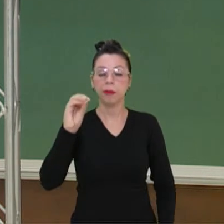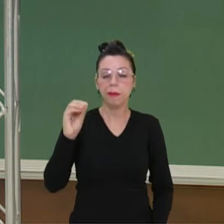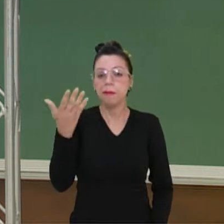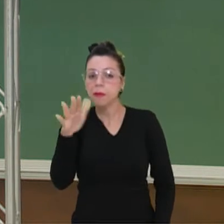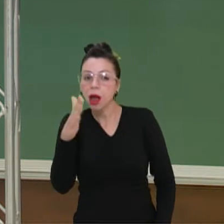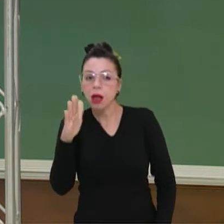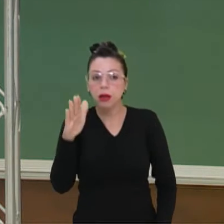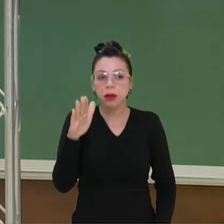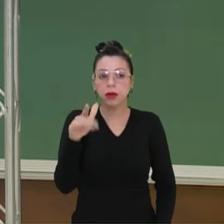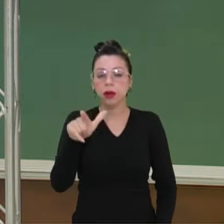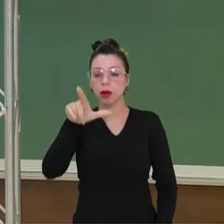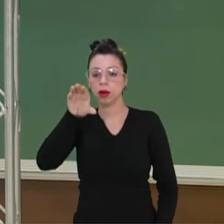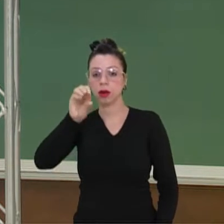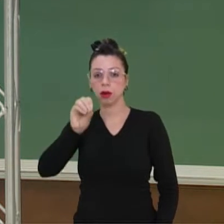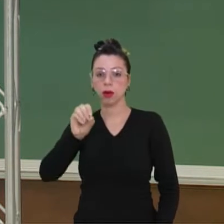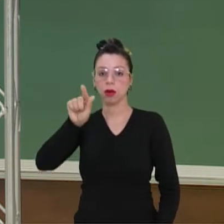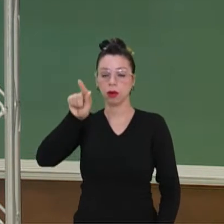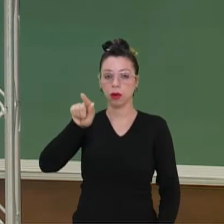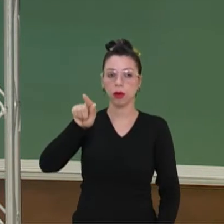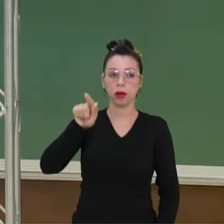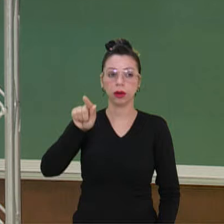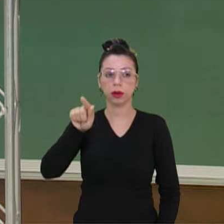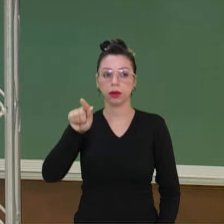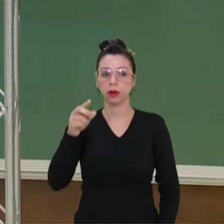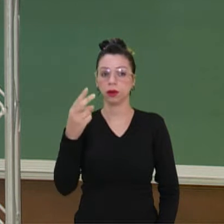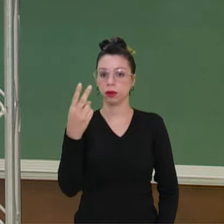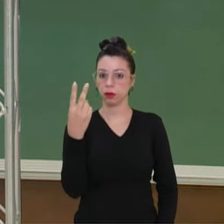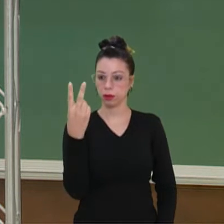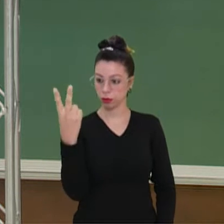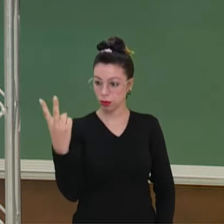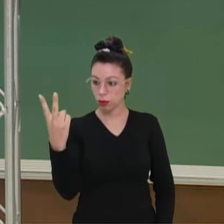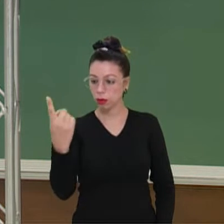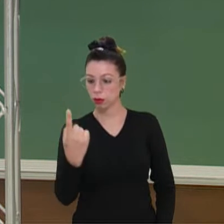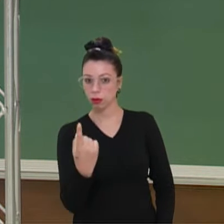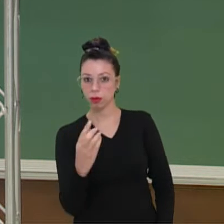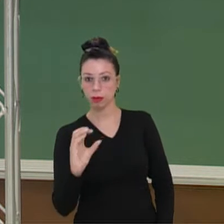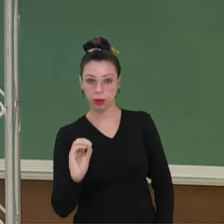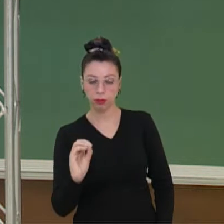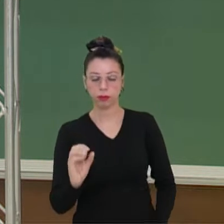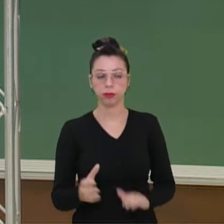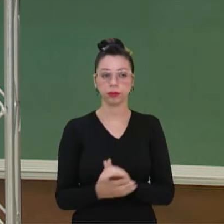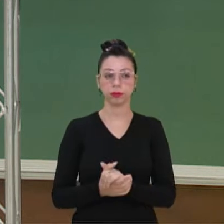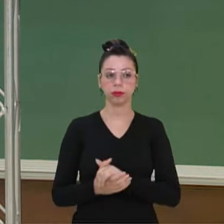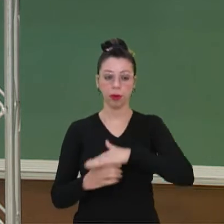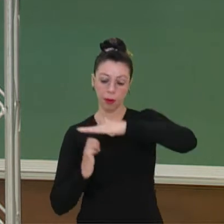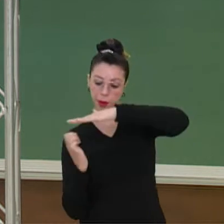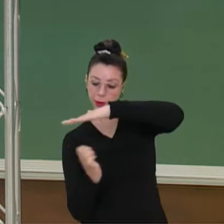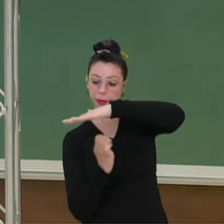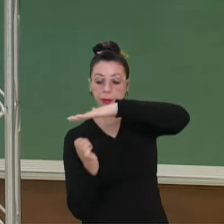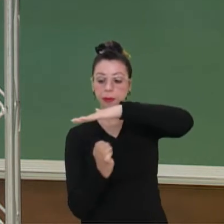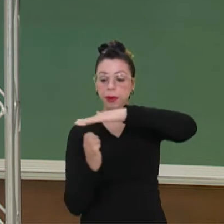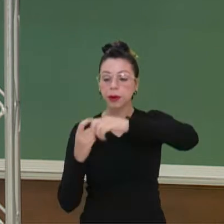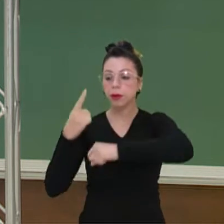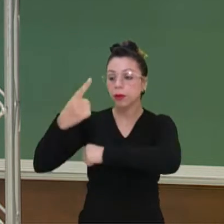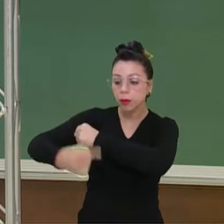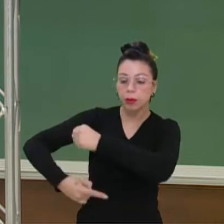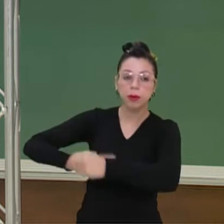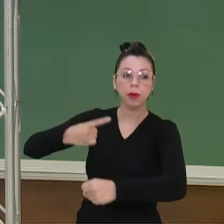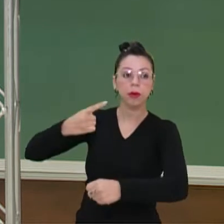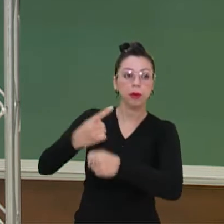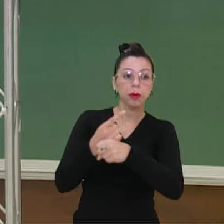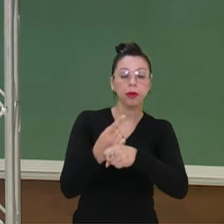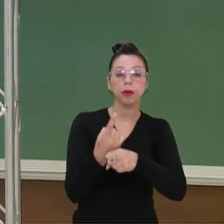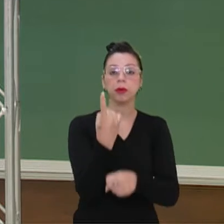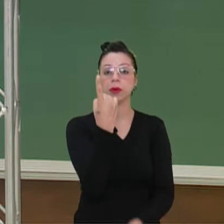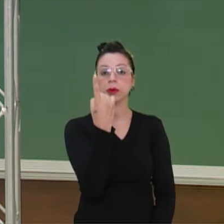aproximação para log de 2 na base 10, em que o ano a empresa atingiu ou atingirá a densidade de